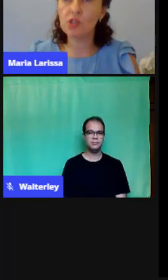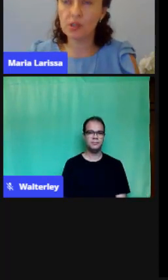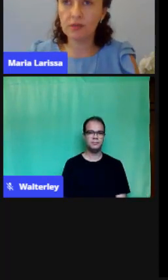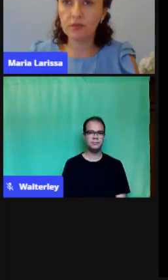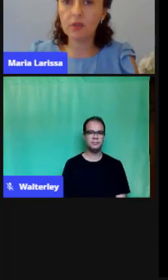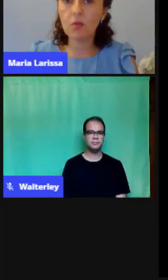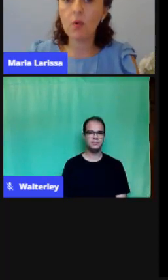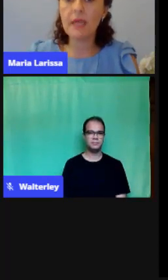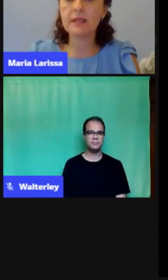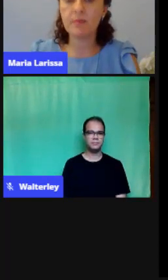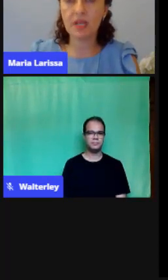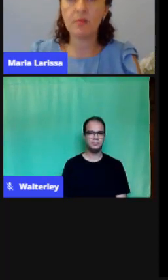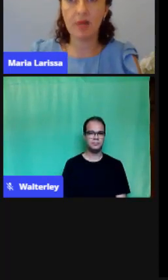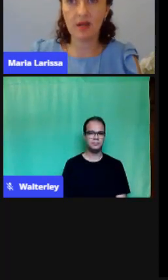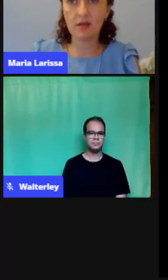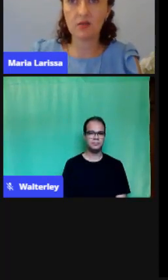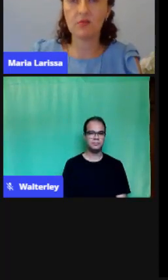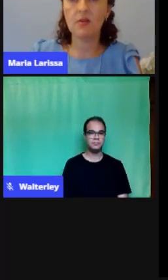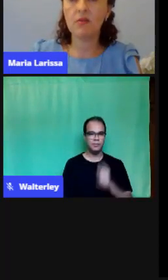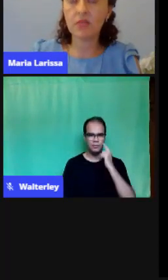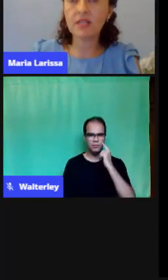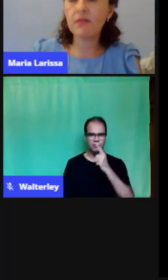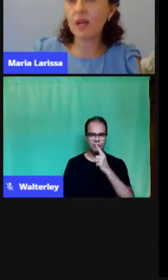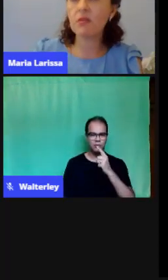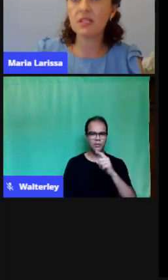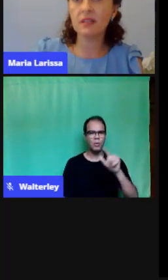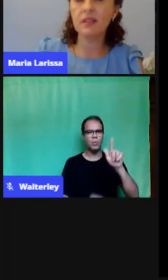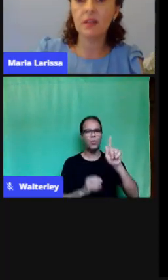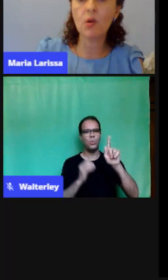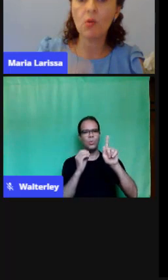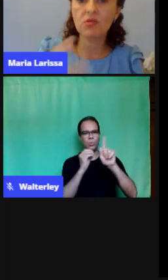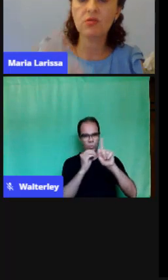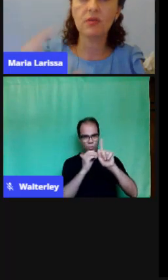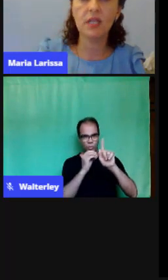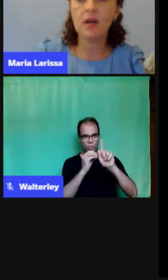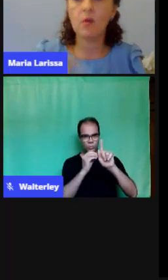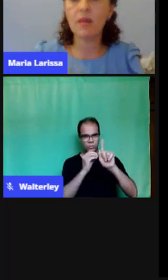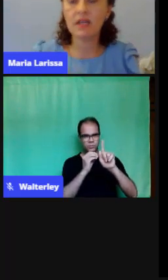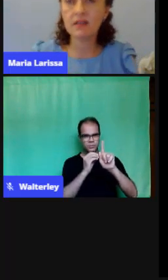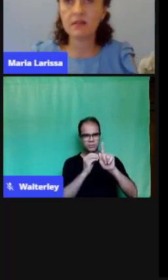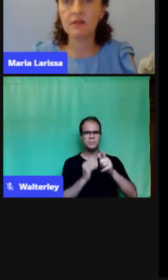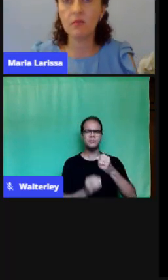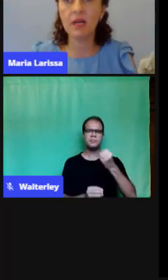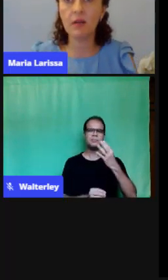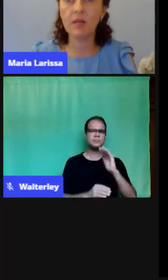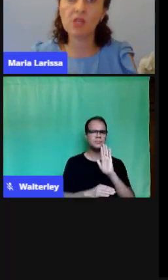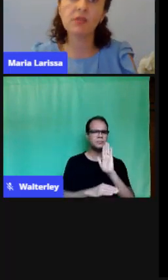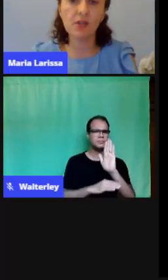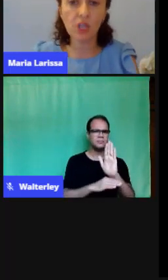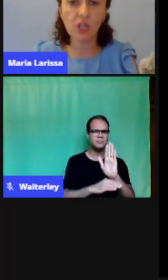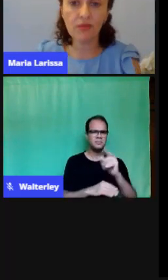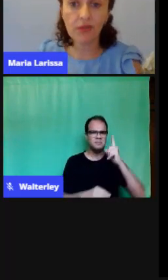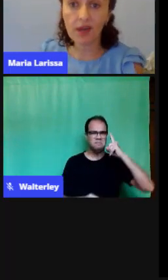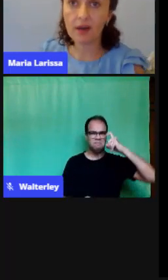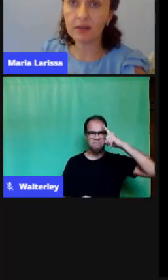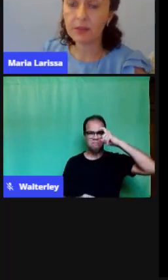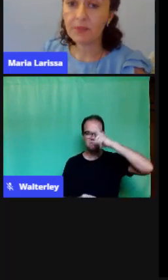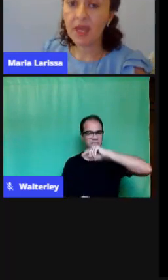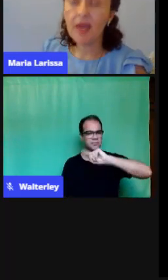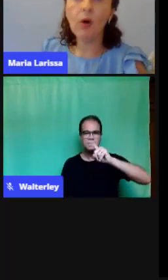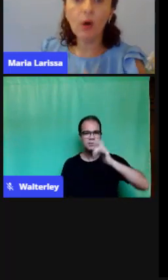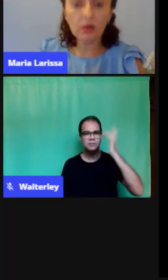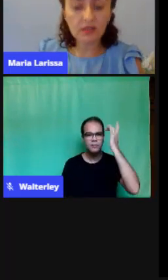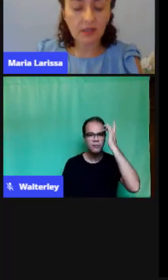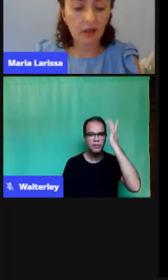muito intuitivo. Então, com esse passo a passo, você vai conseguir construir uma questão, uma atividade